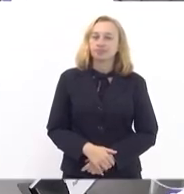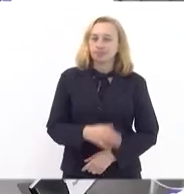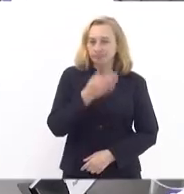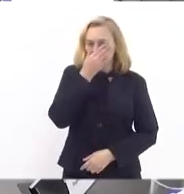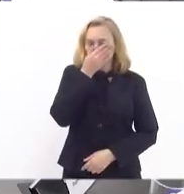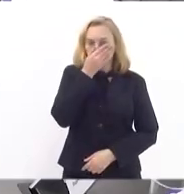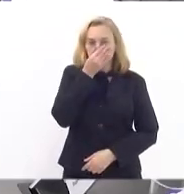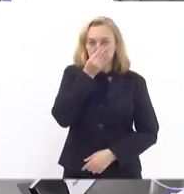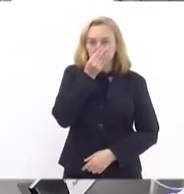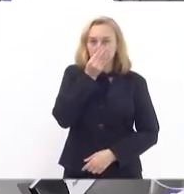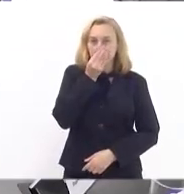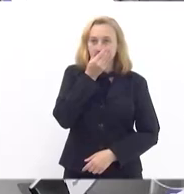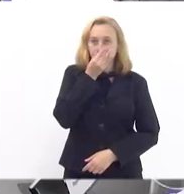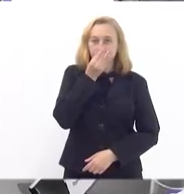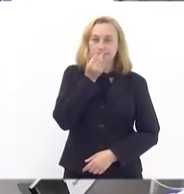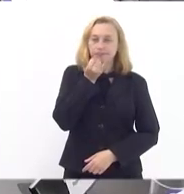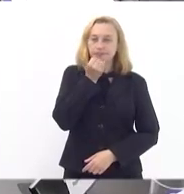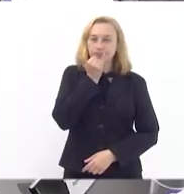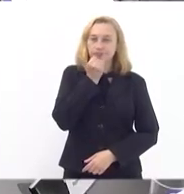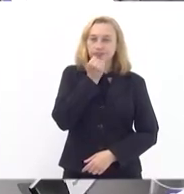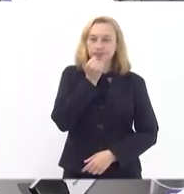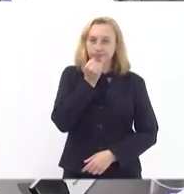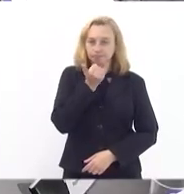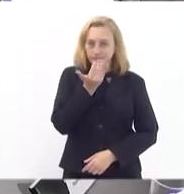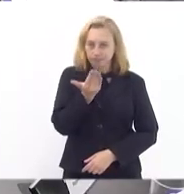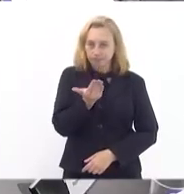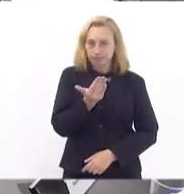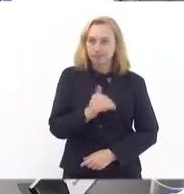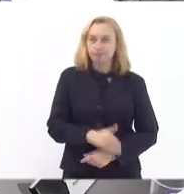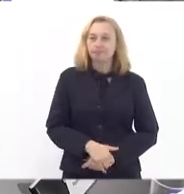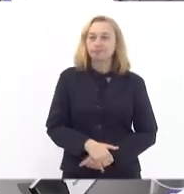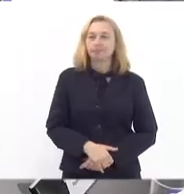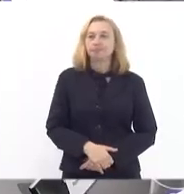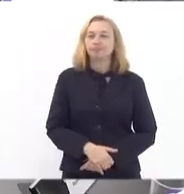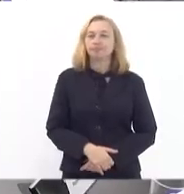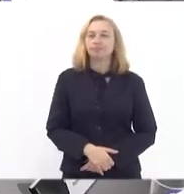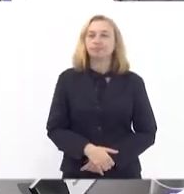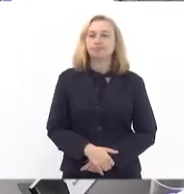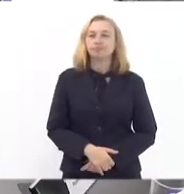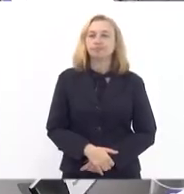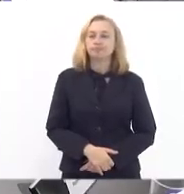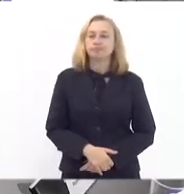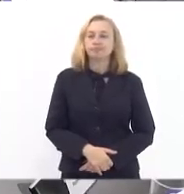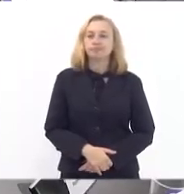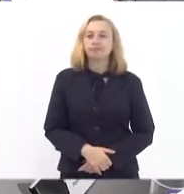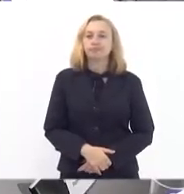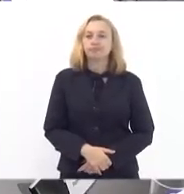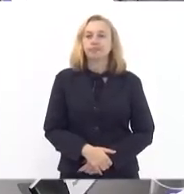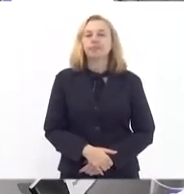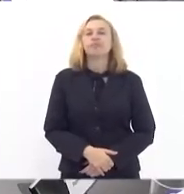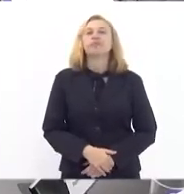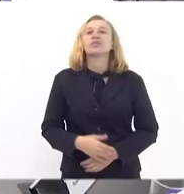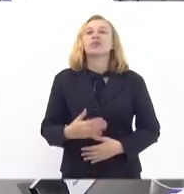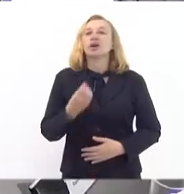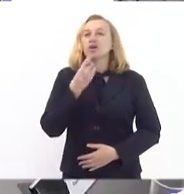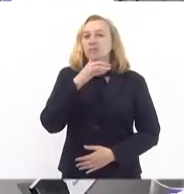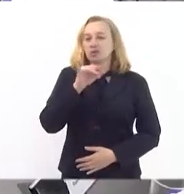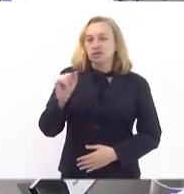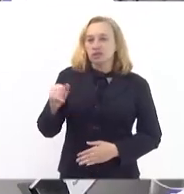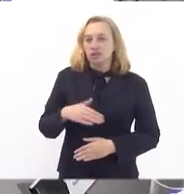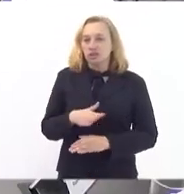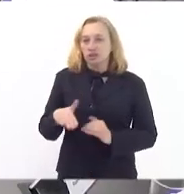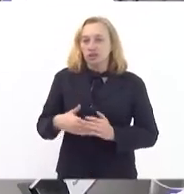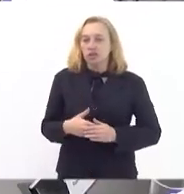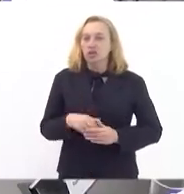perdão perdão desculpa porque eu já conheço já de algum tempo sim senhora prazer estar aqui bom dia a todos e todas